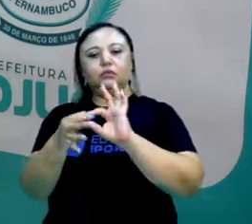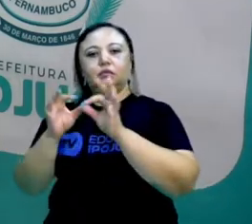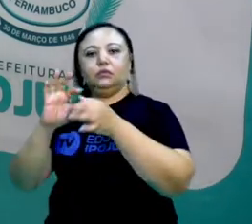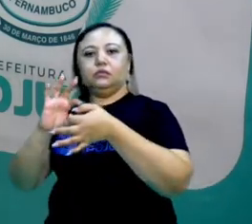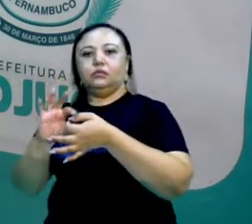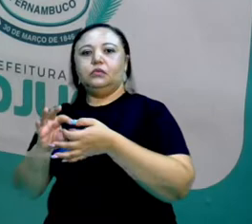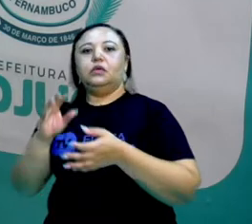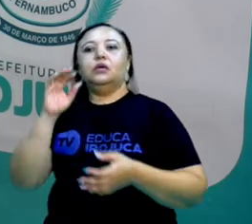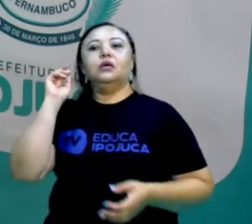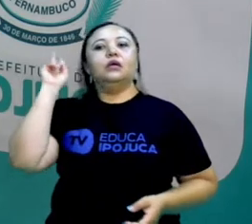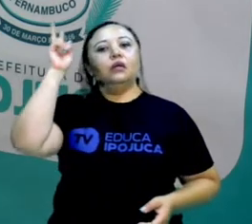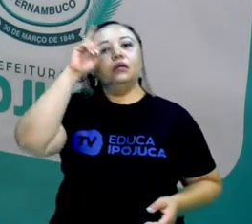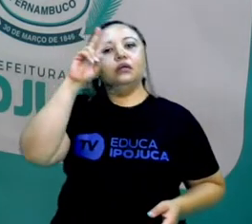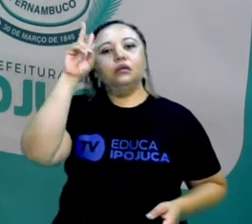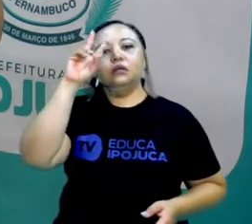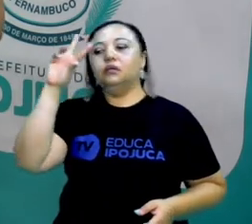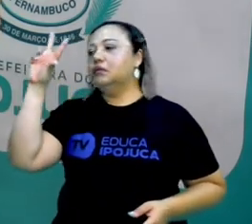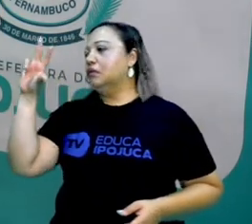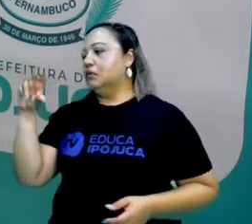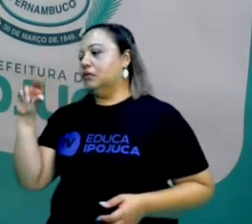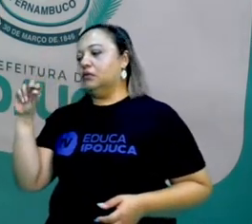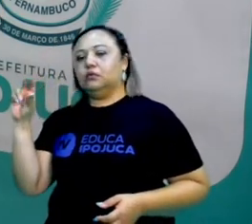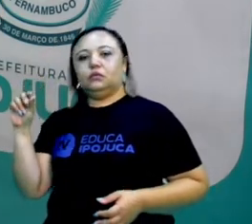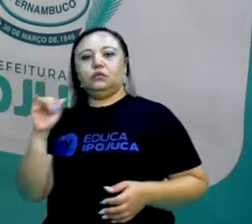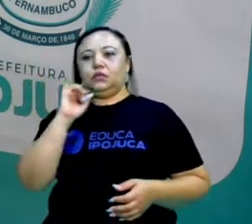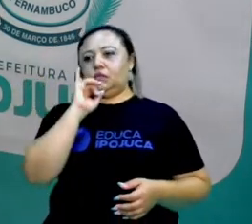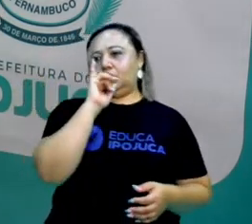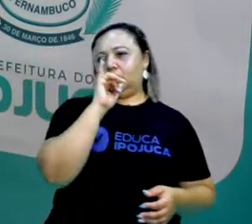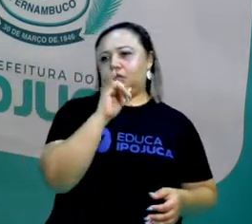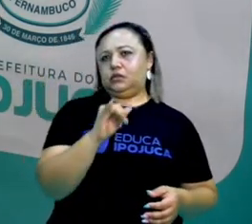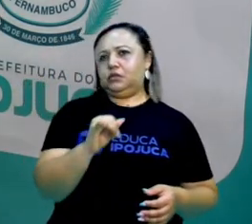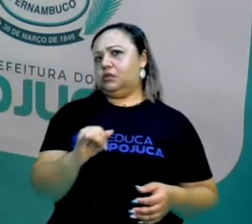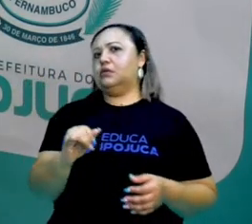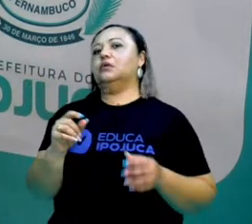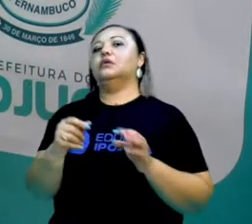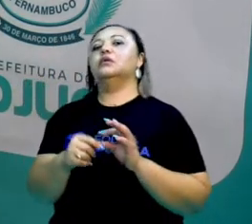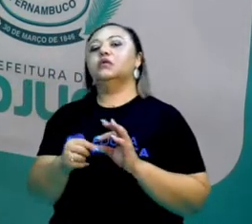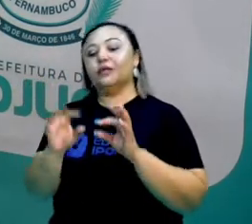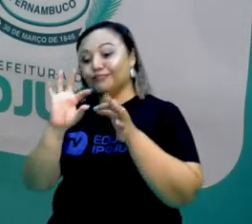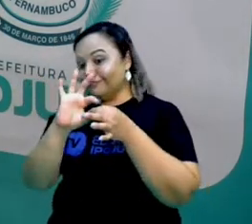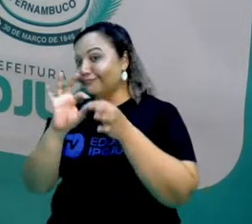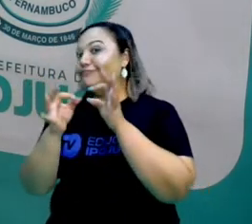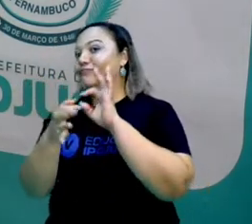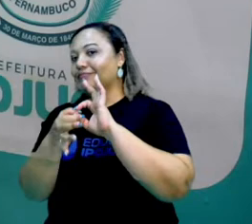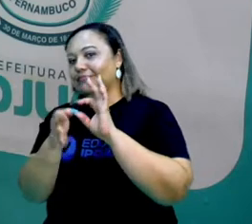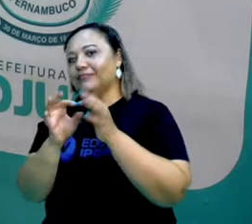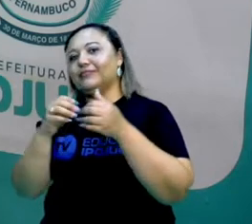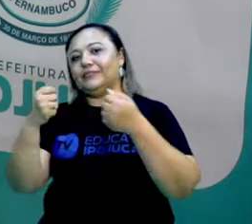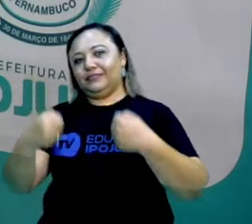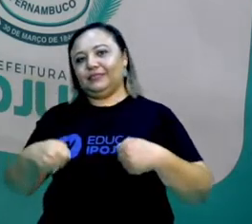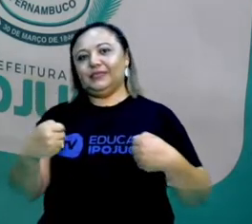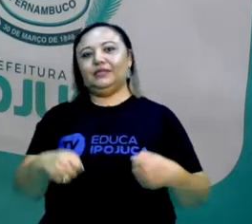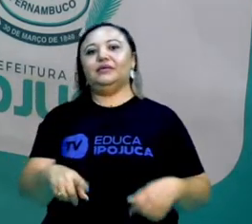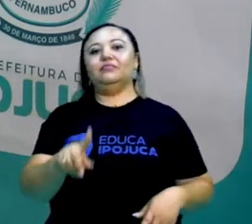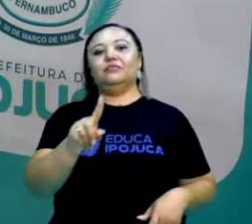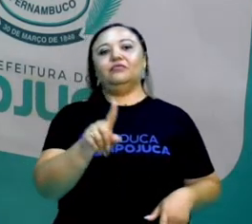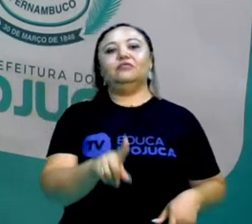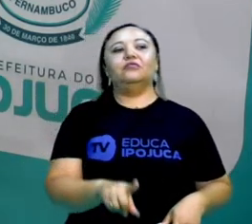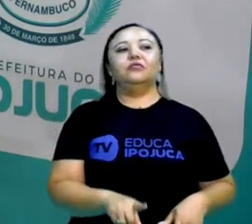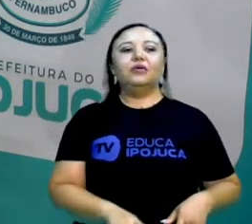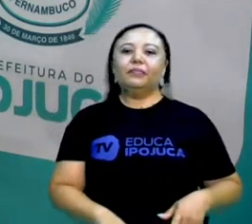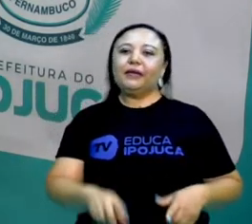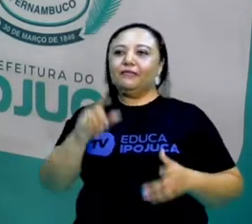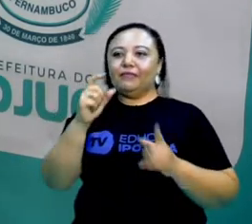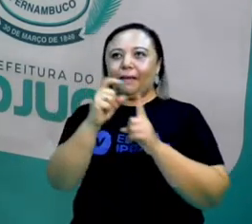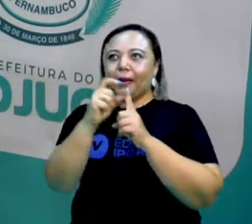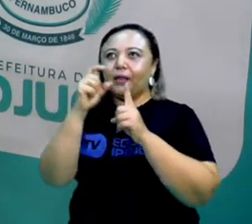minha avó dizia. Então, isso são elementos, né? São mecanismos que nós empregamos para não repetir uma